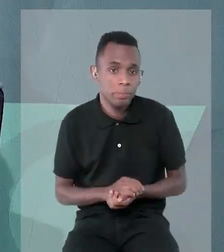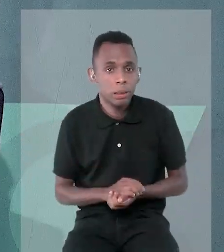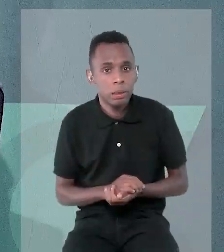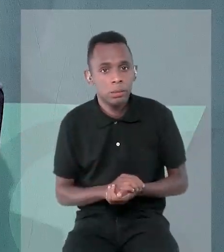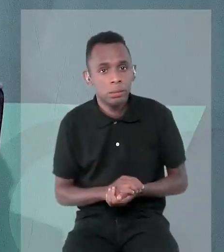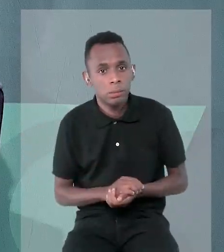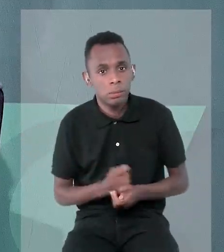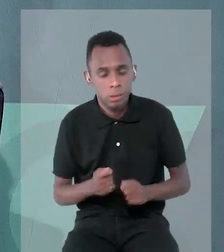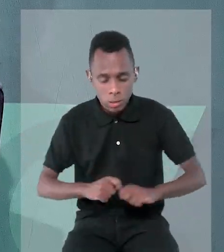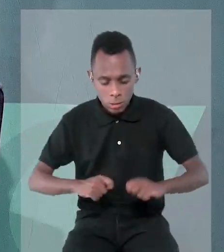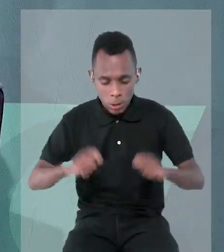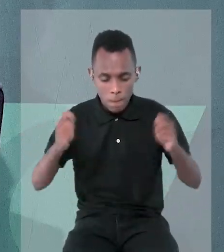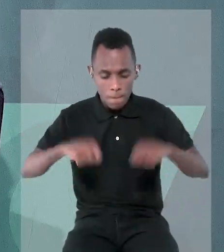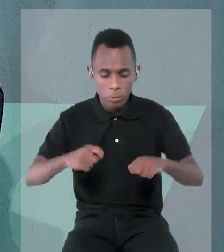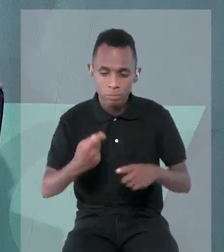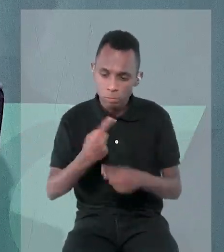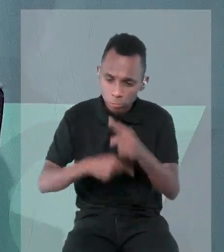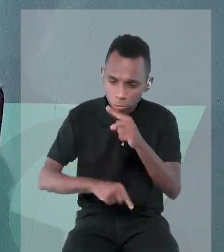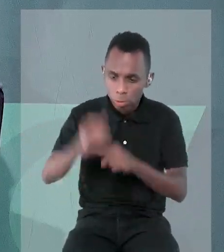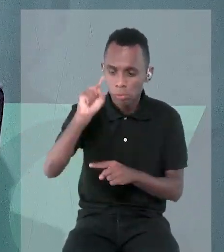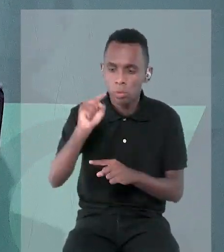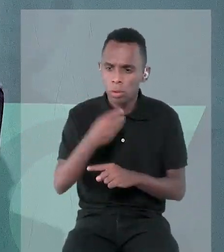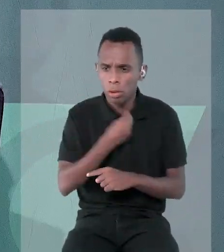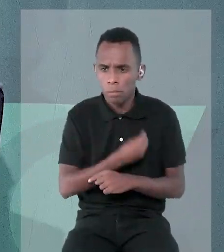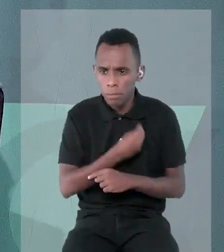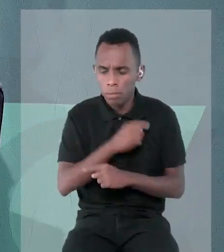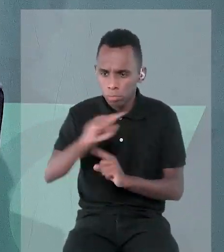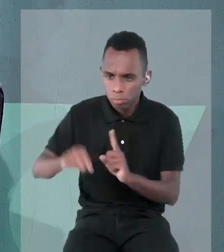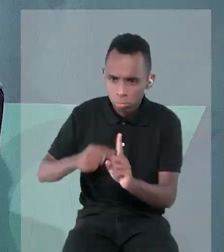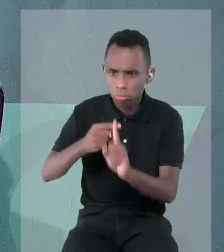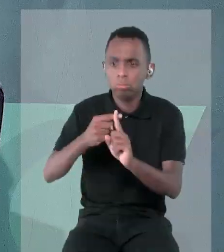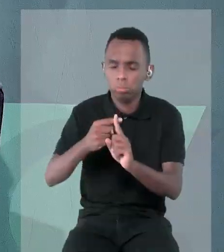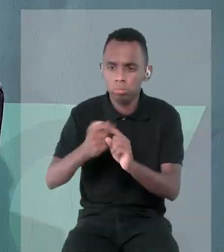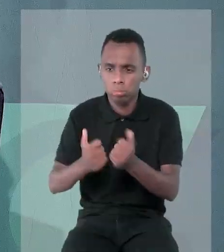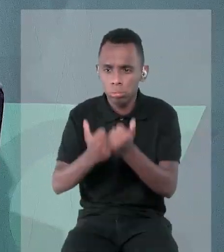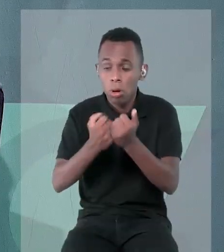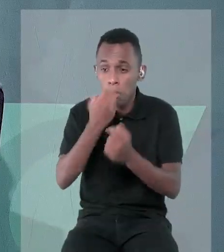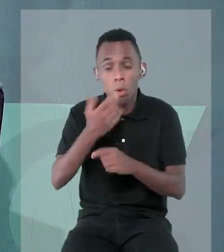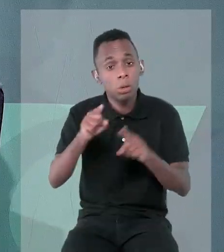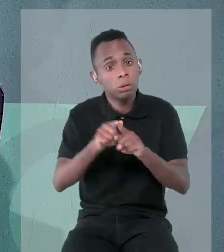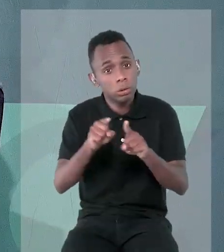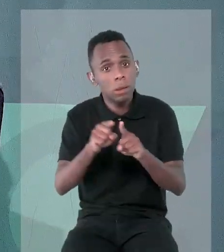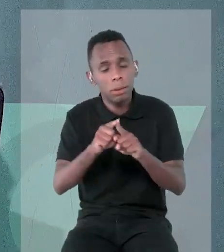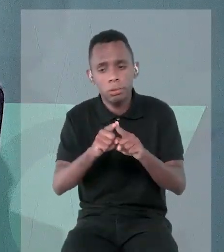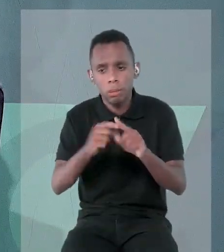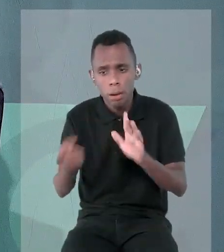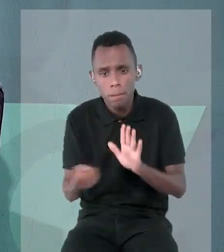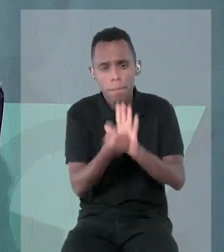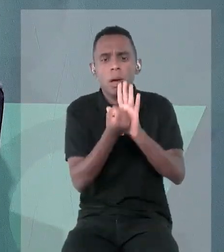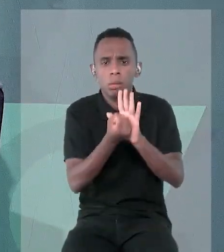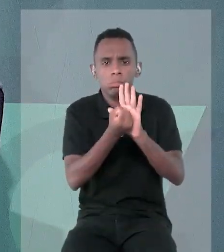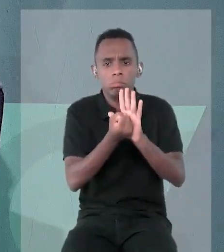essa transformação ela seja vivida de uma forma muito positiva e que ela seja transmitida, carregada, com o